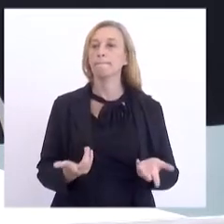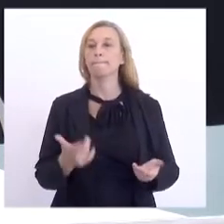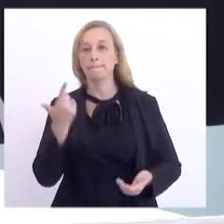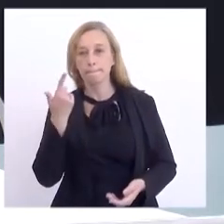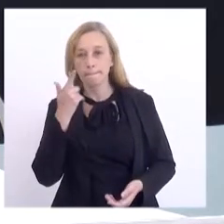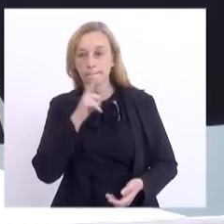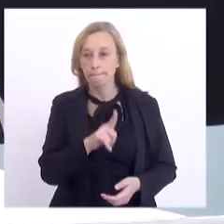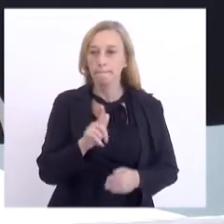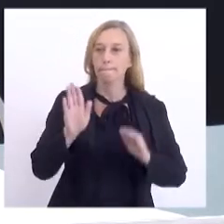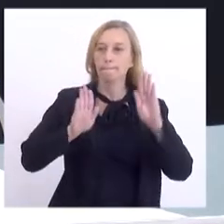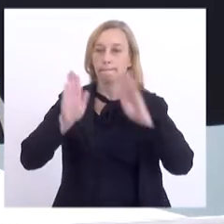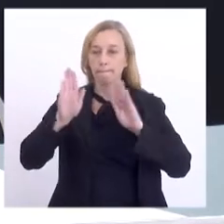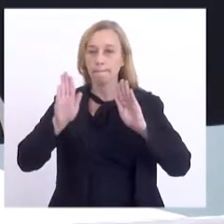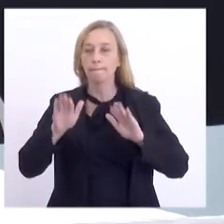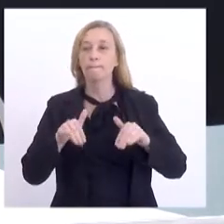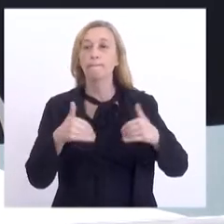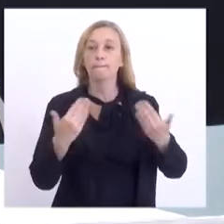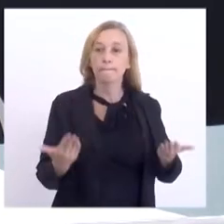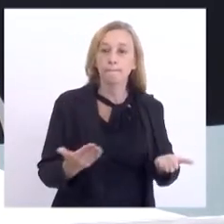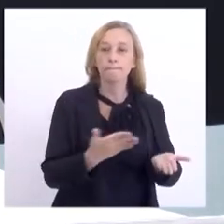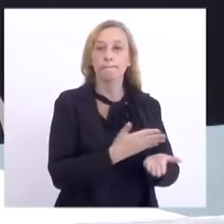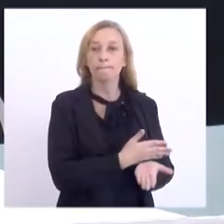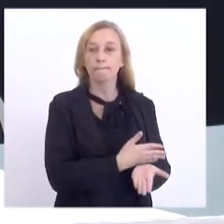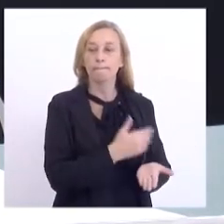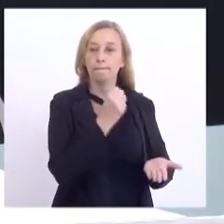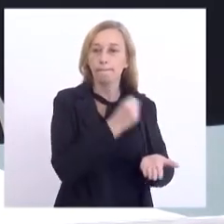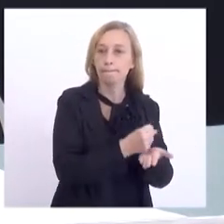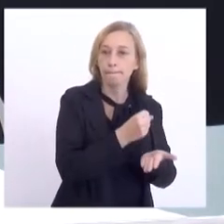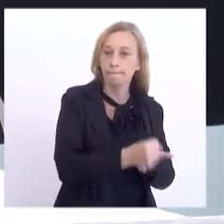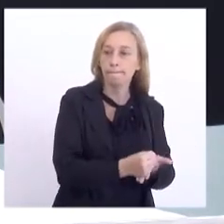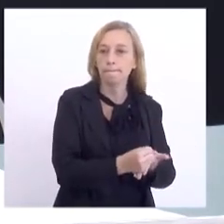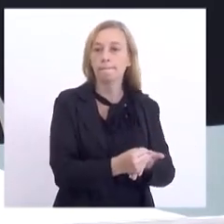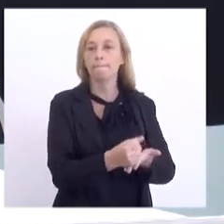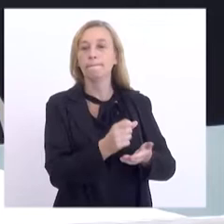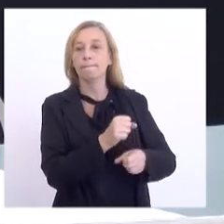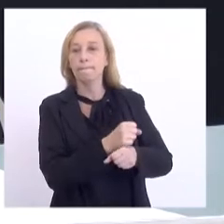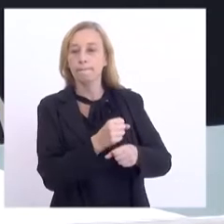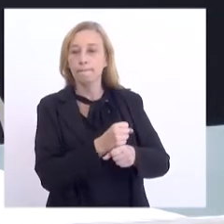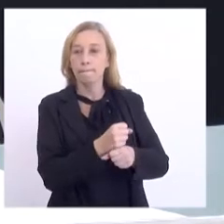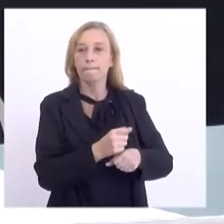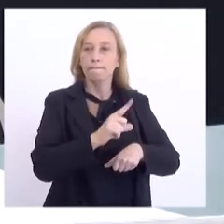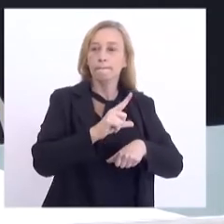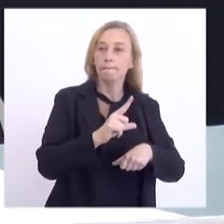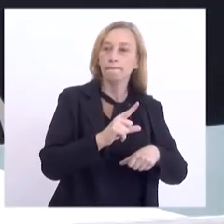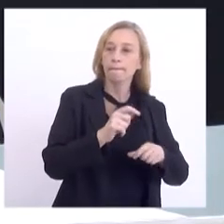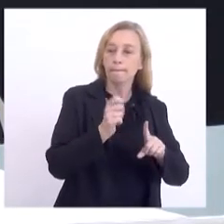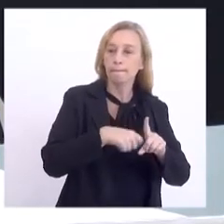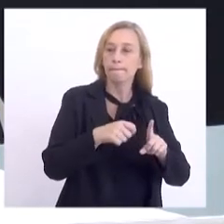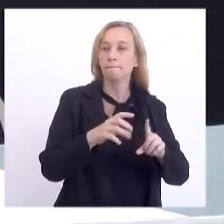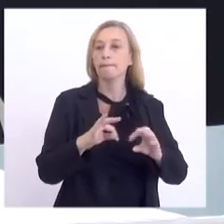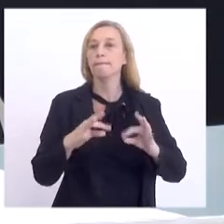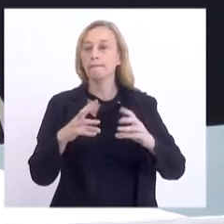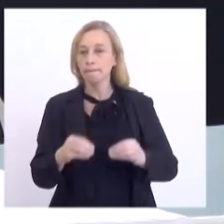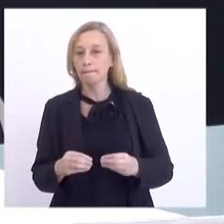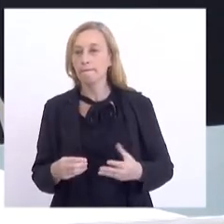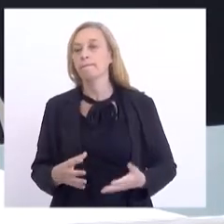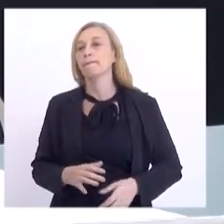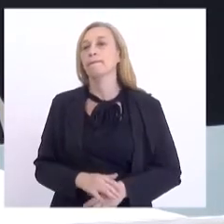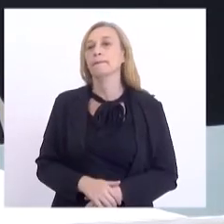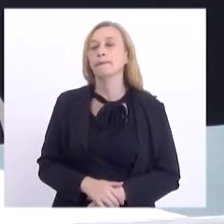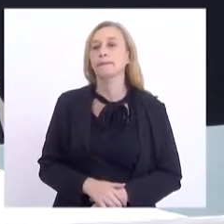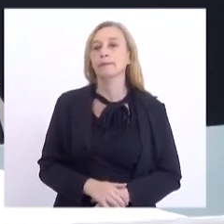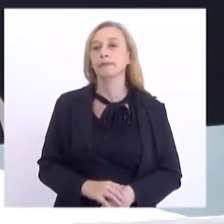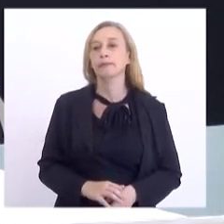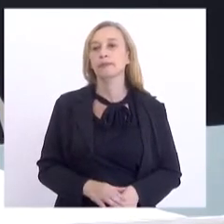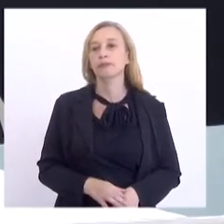ganhadora a quando foi o contrato assinado com essa E você tá em vigor se está suspenso